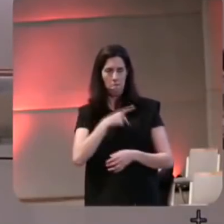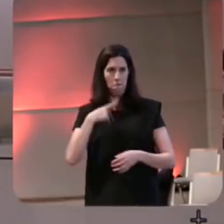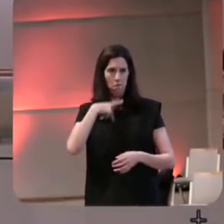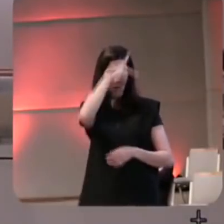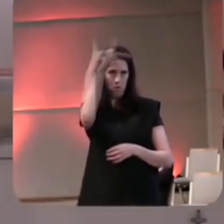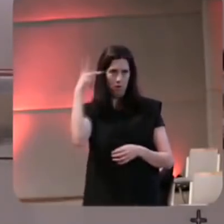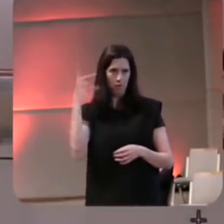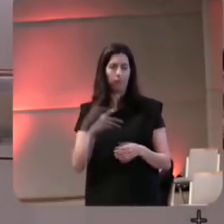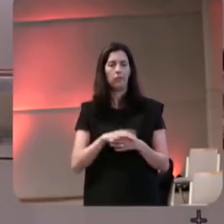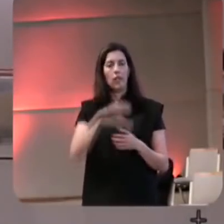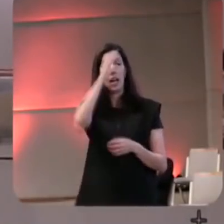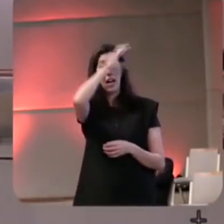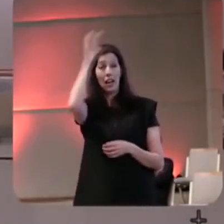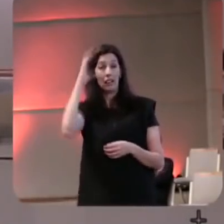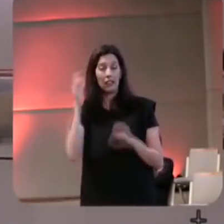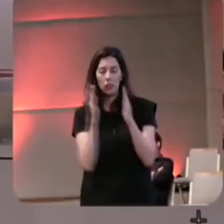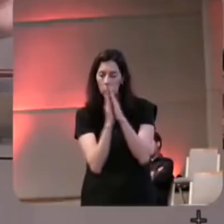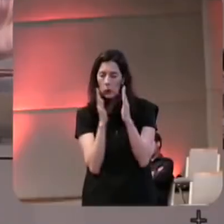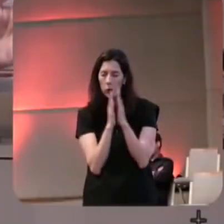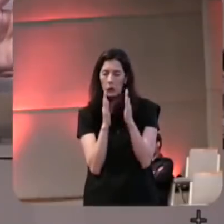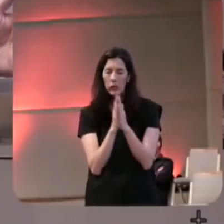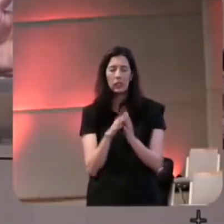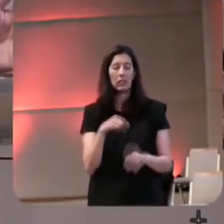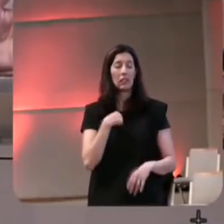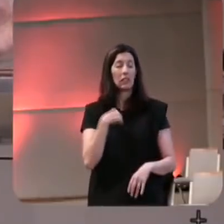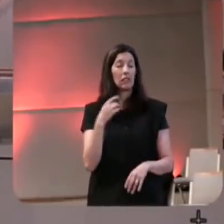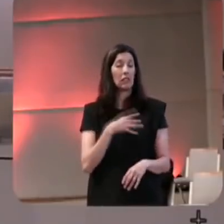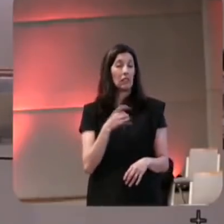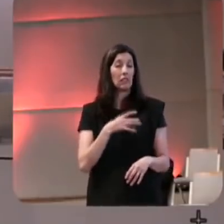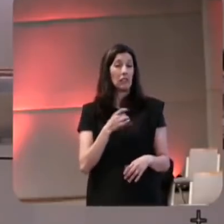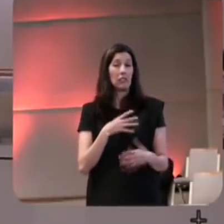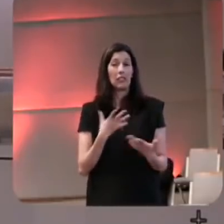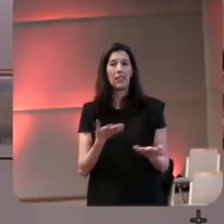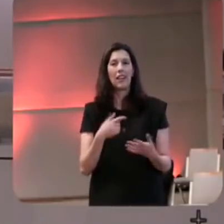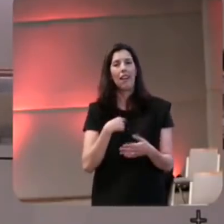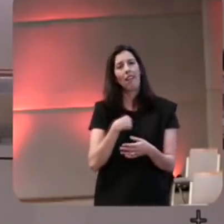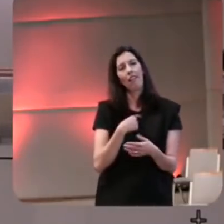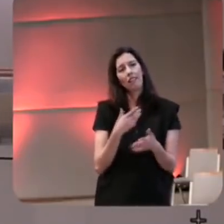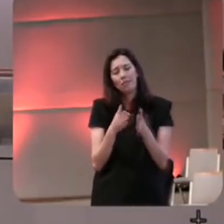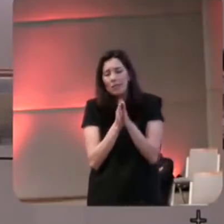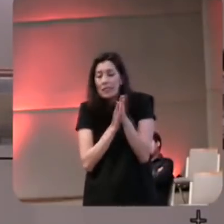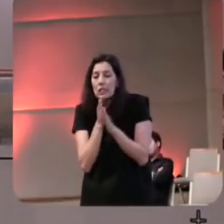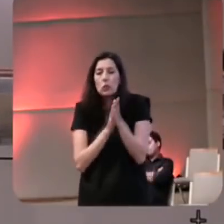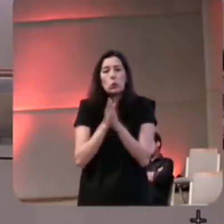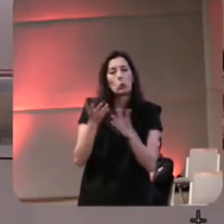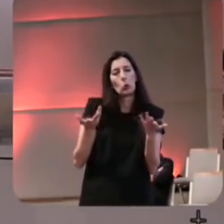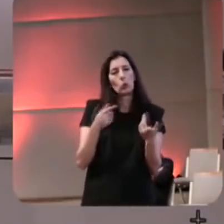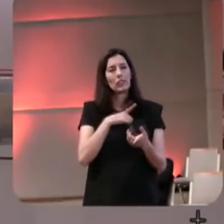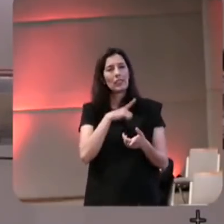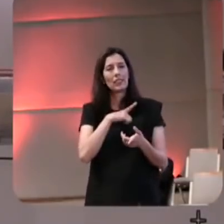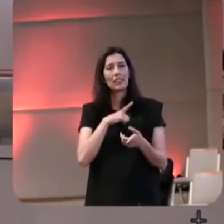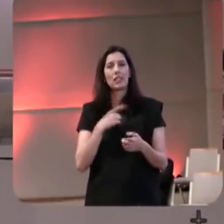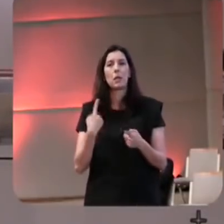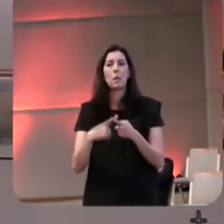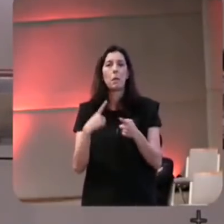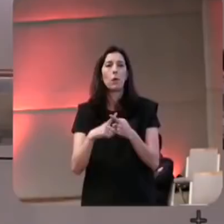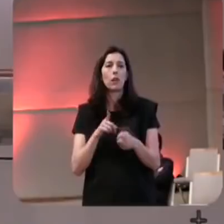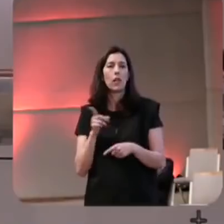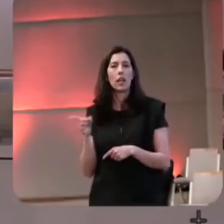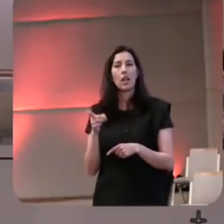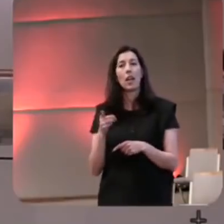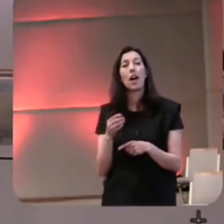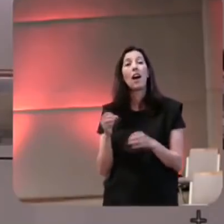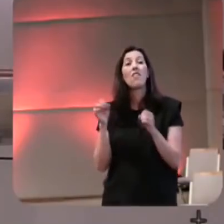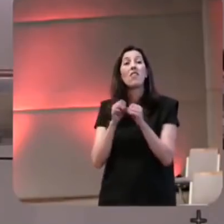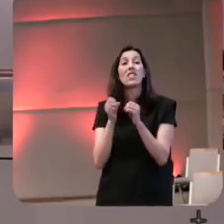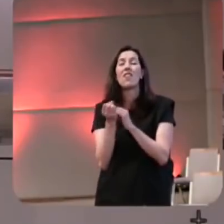das preocupações da gente é fazer a viagem, tá? Não é nem tanto o tratamento, porque ela tem uma grande